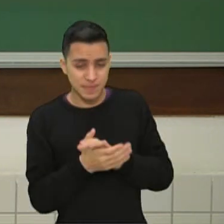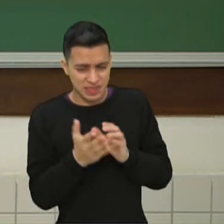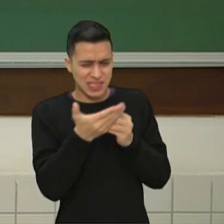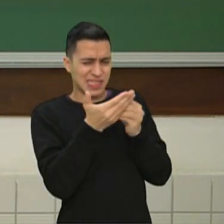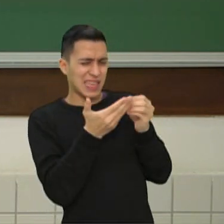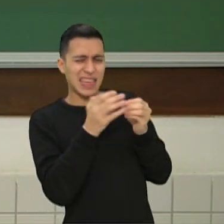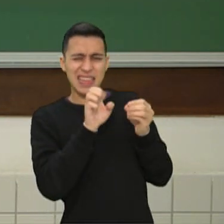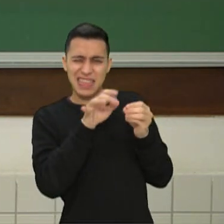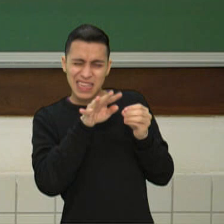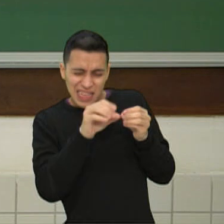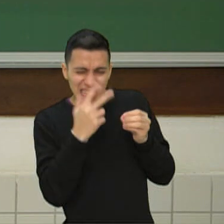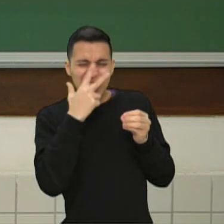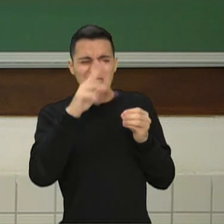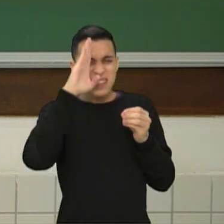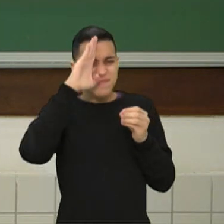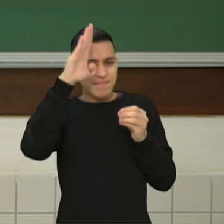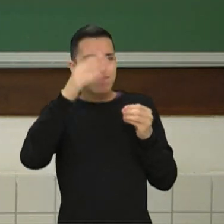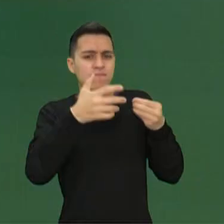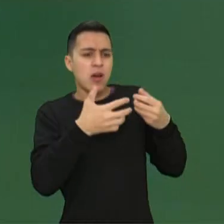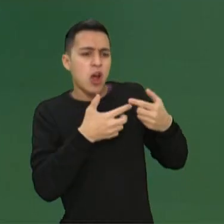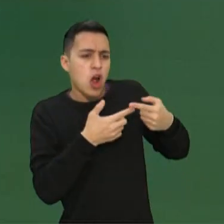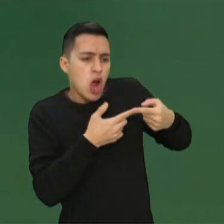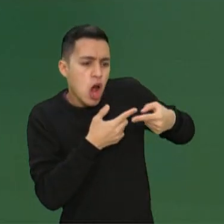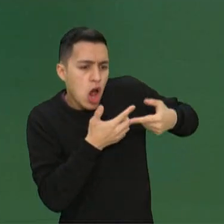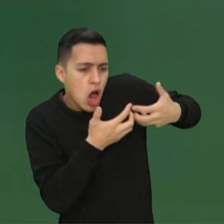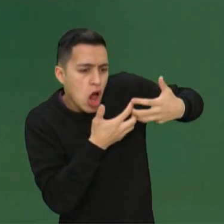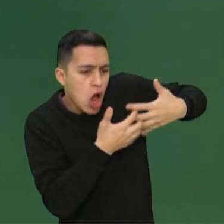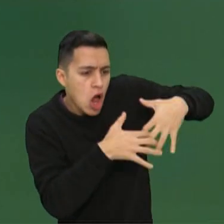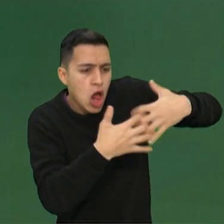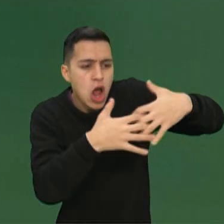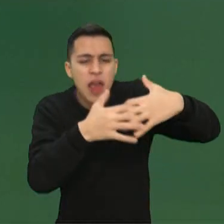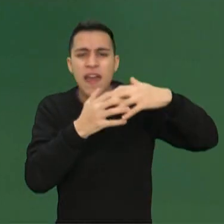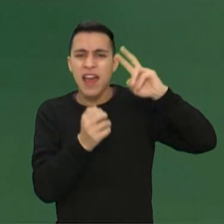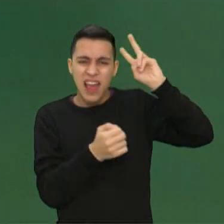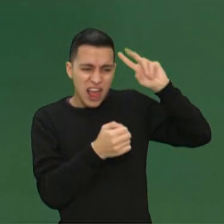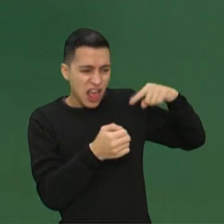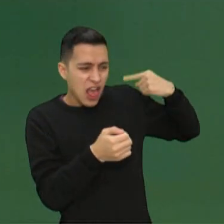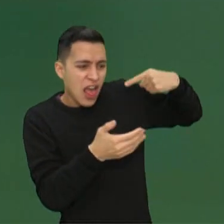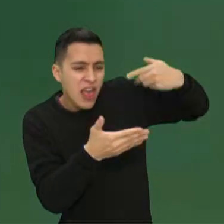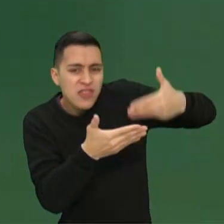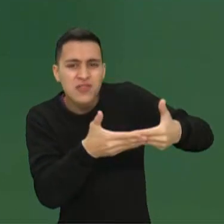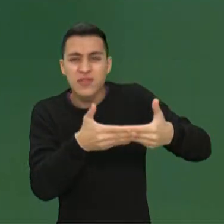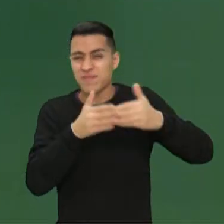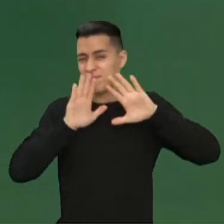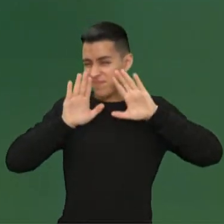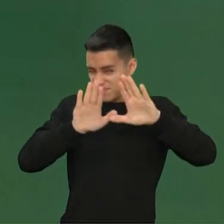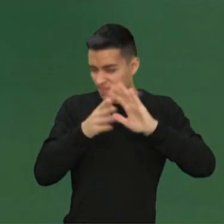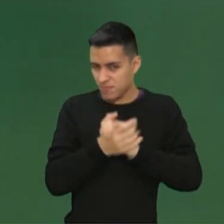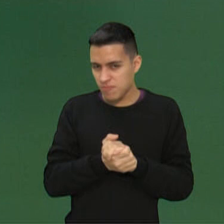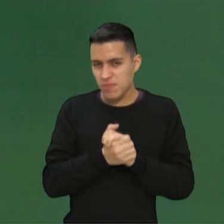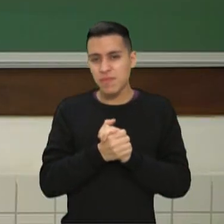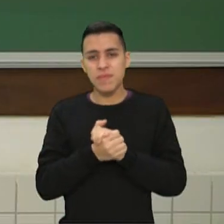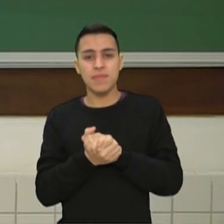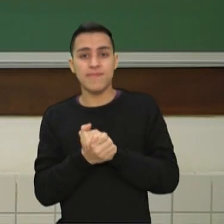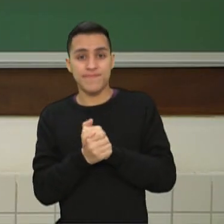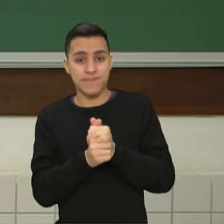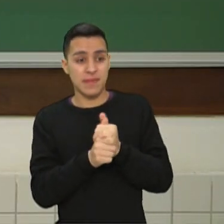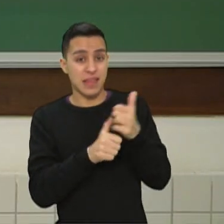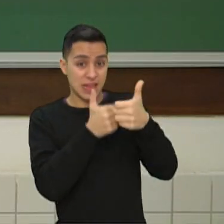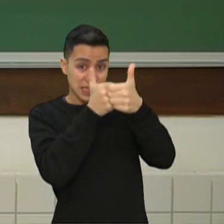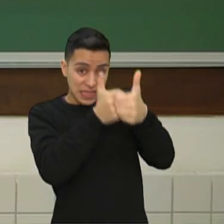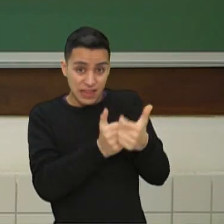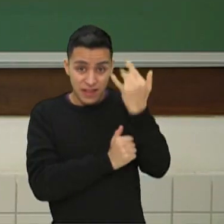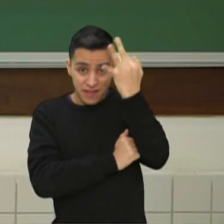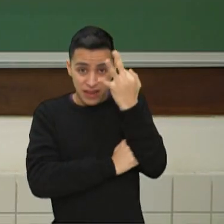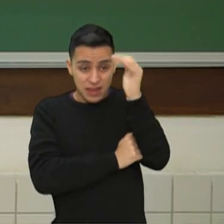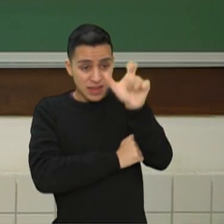então, a principal engrenagem que move a história para o Hegel, né? Então, perceba o seguinte, o que a gente tem na filosofia do Hegel é